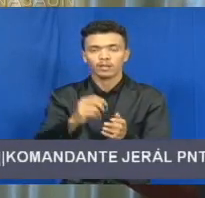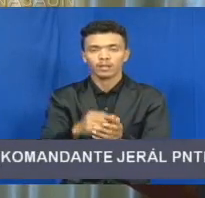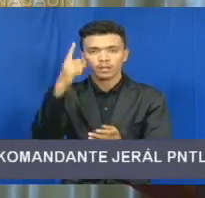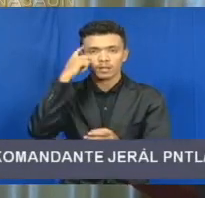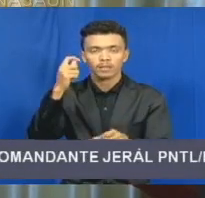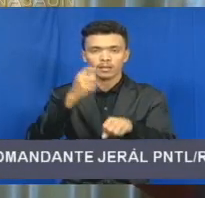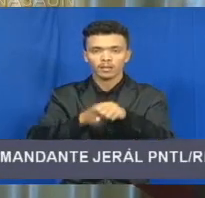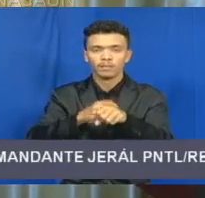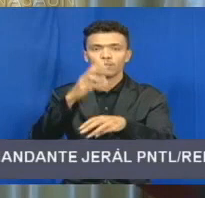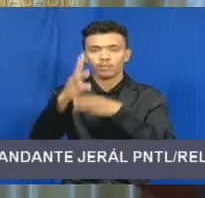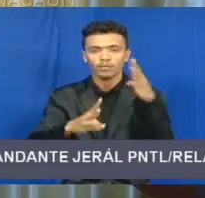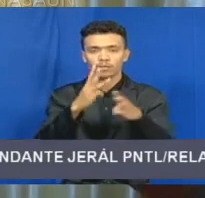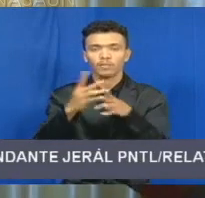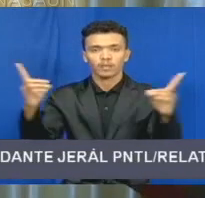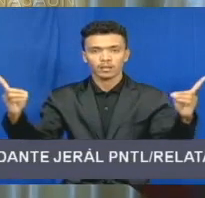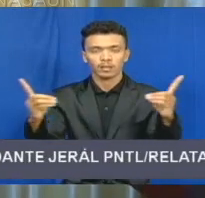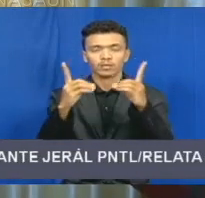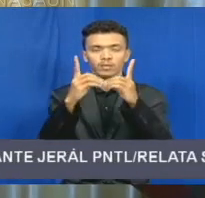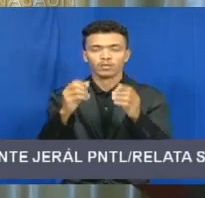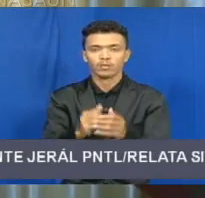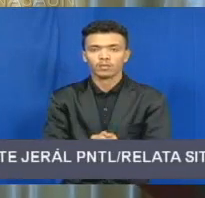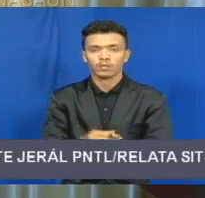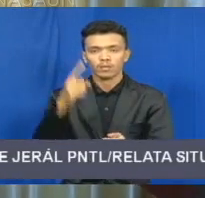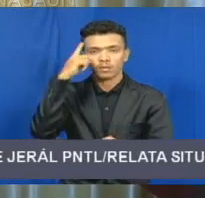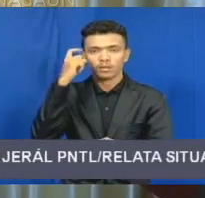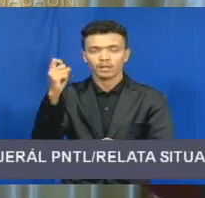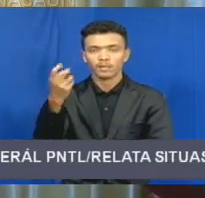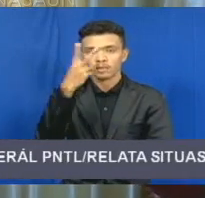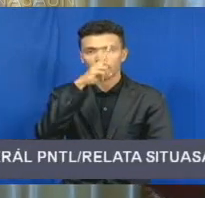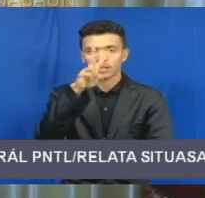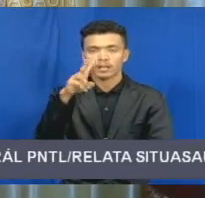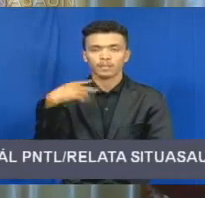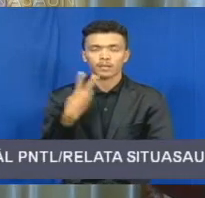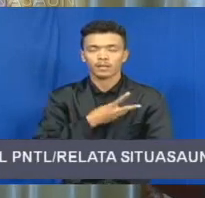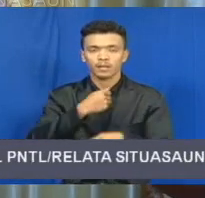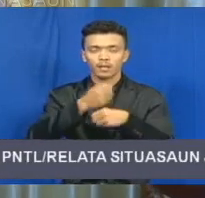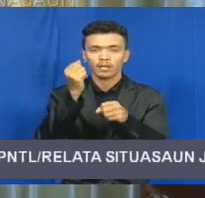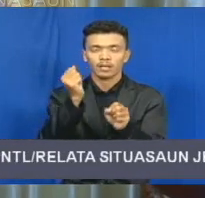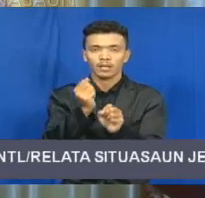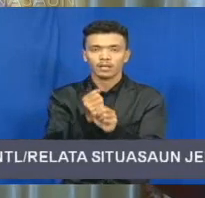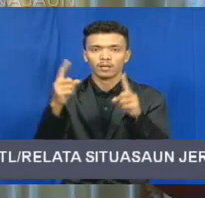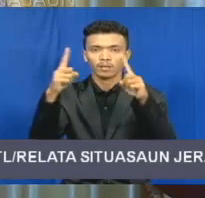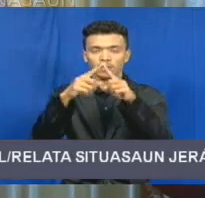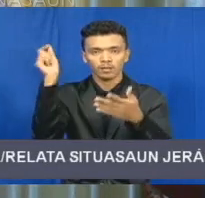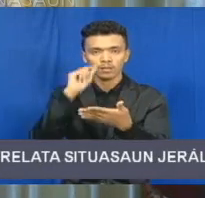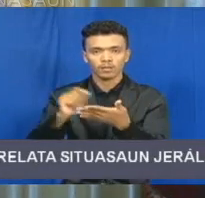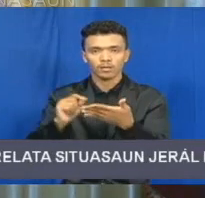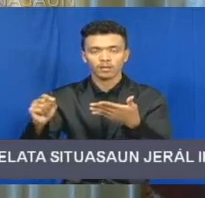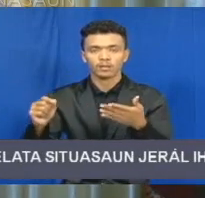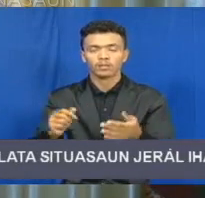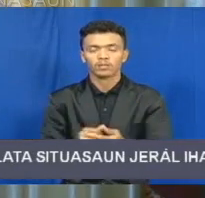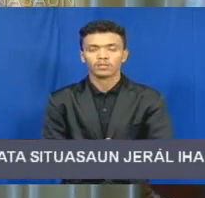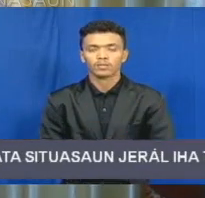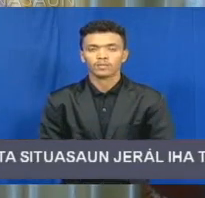situação real mundial maquia, maquita sul, nomos também controlo neve kita halo ba contrator rasik nomos pa